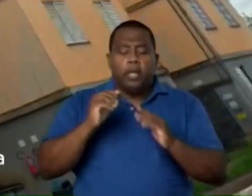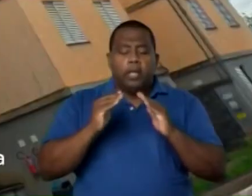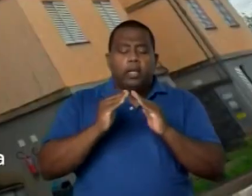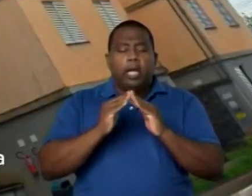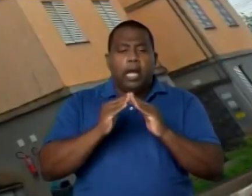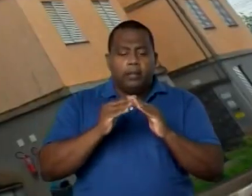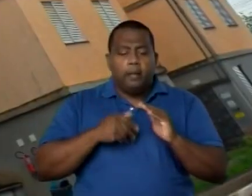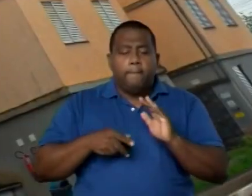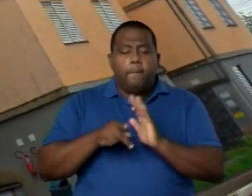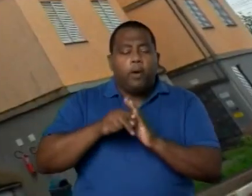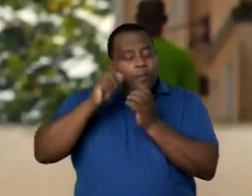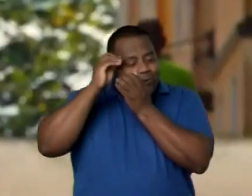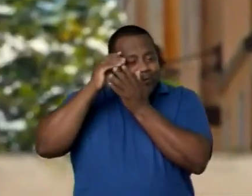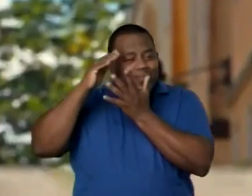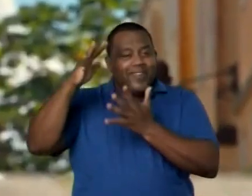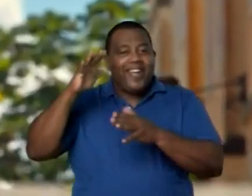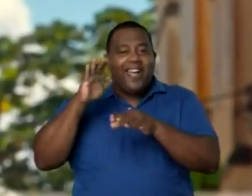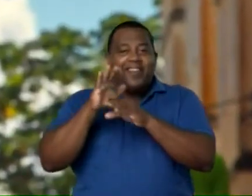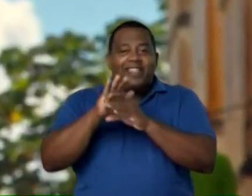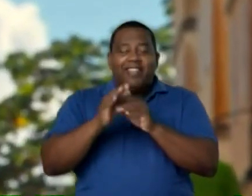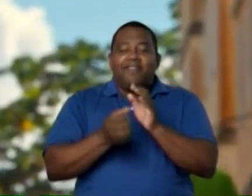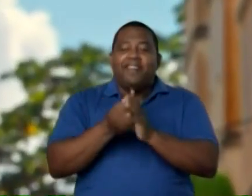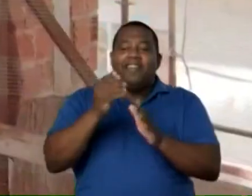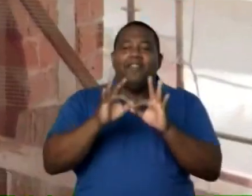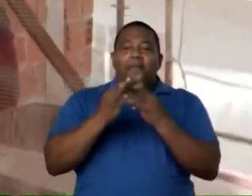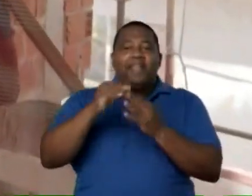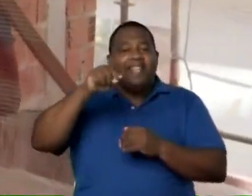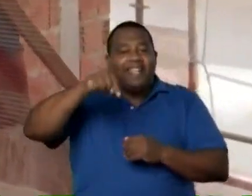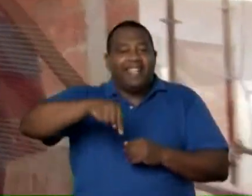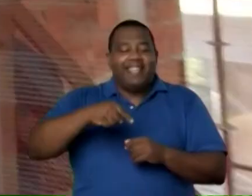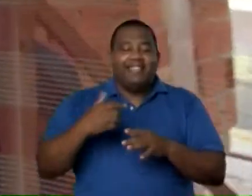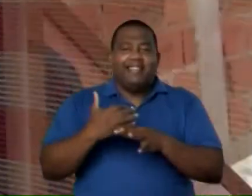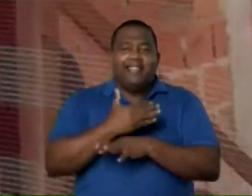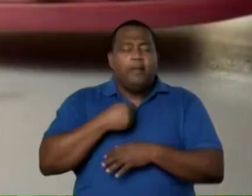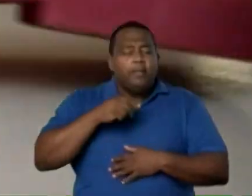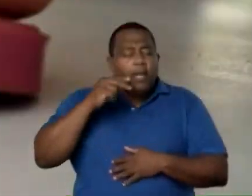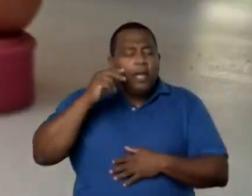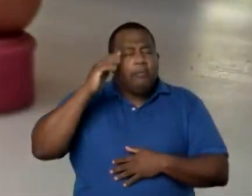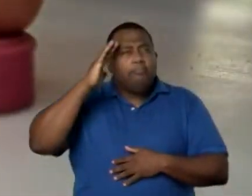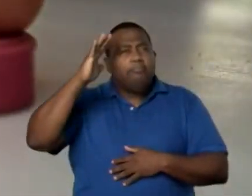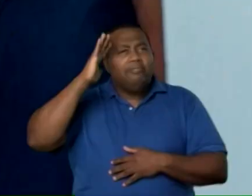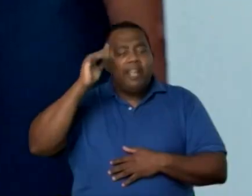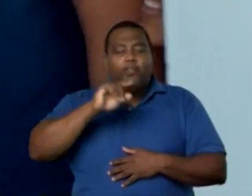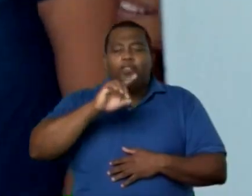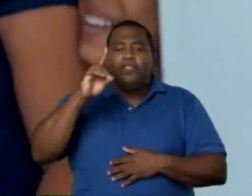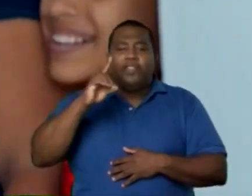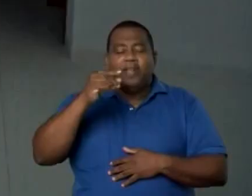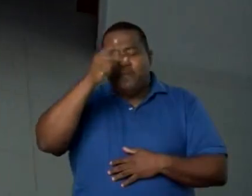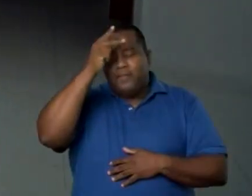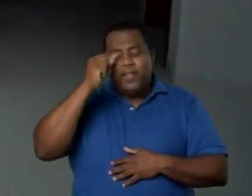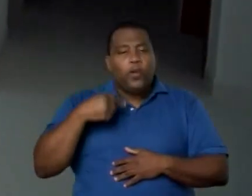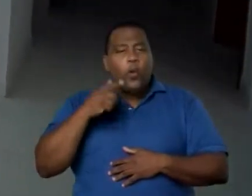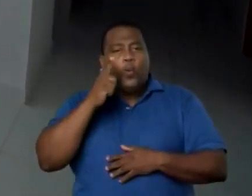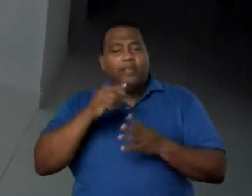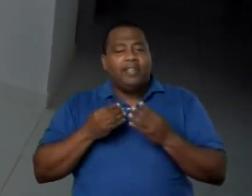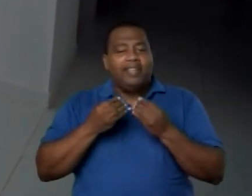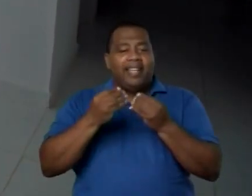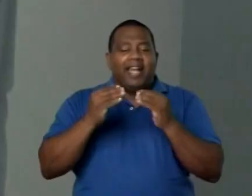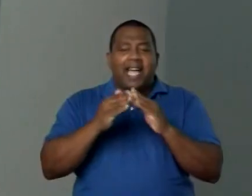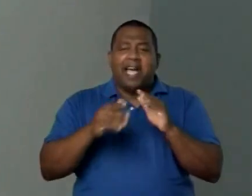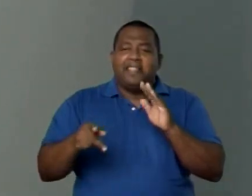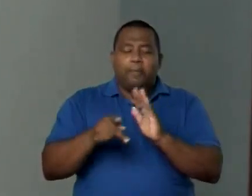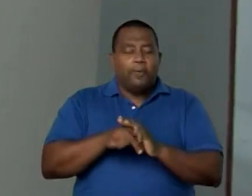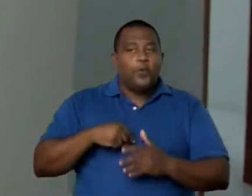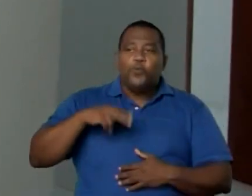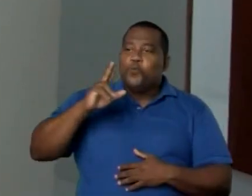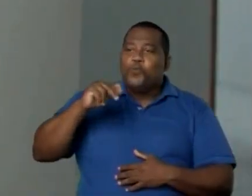sonho da casa própria para milhares de famílias de nossa cidade. E você imaginava um dia que a prefeitura chegasse para realizar seu sonho da casa